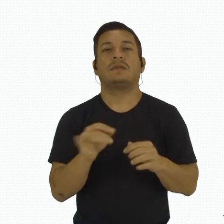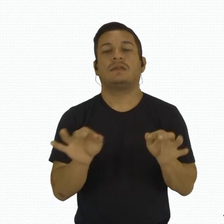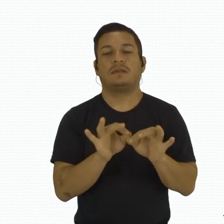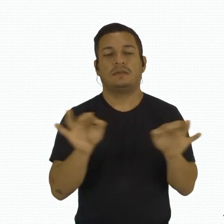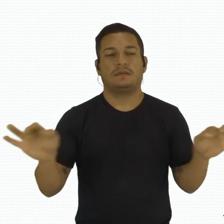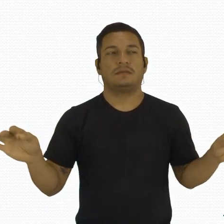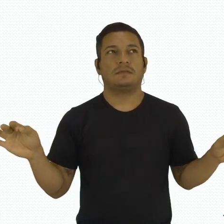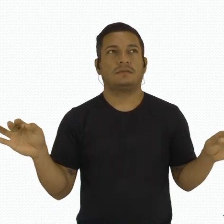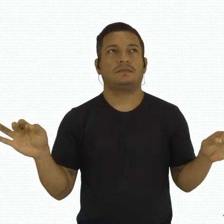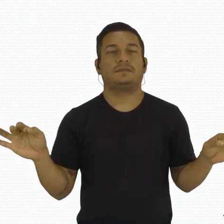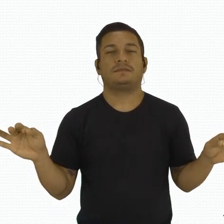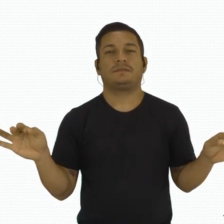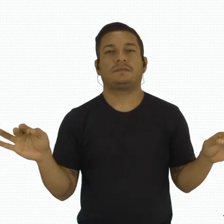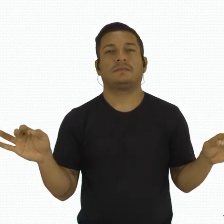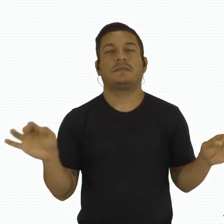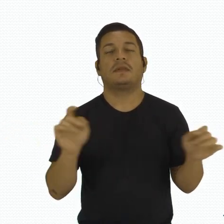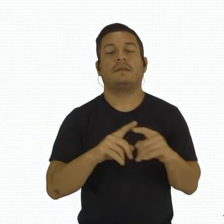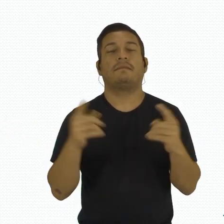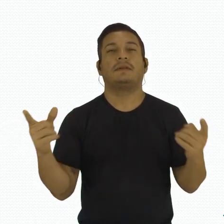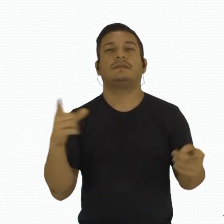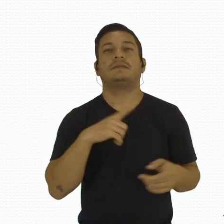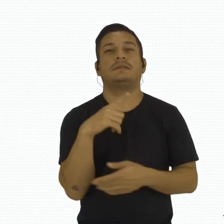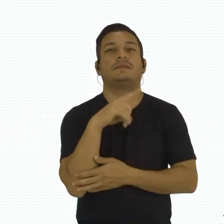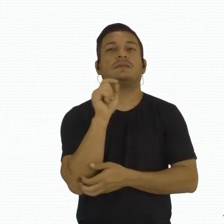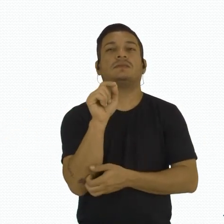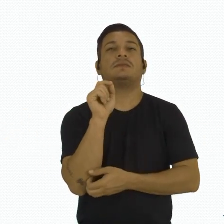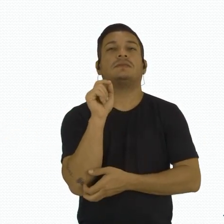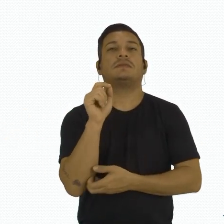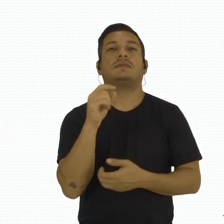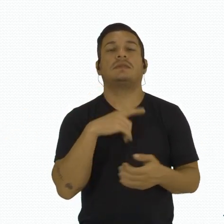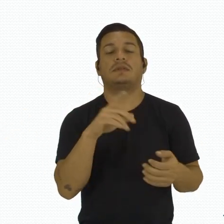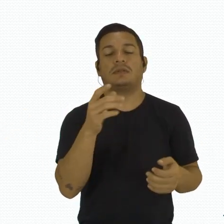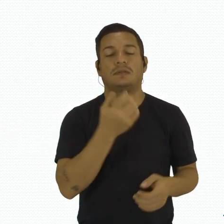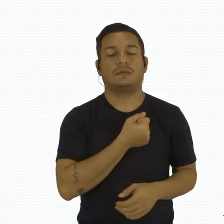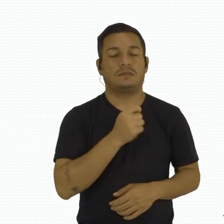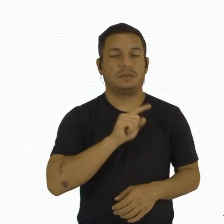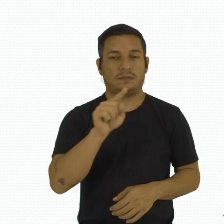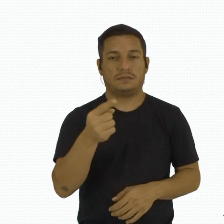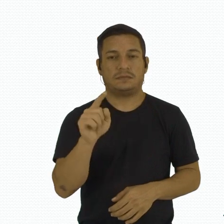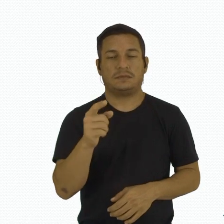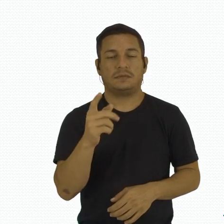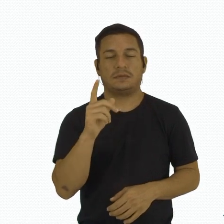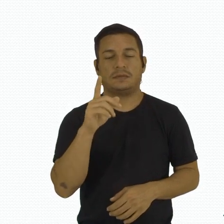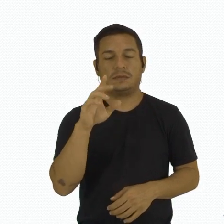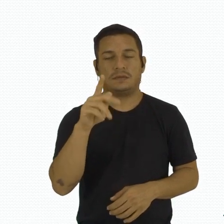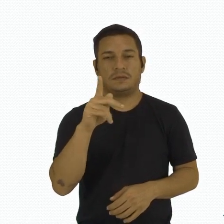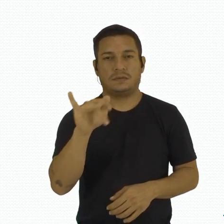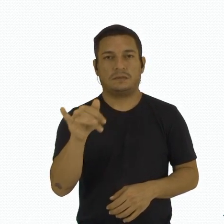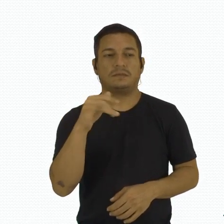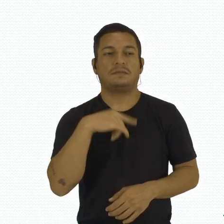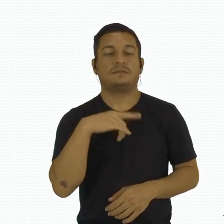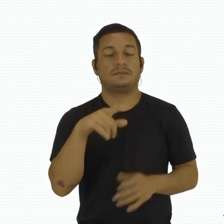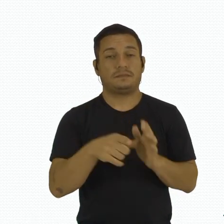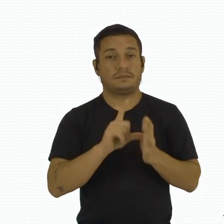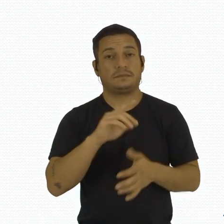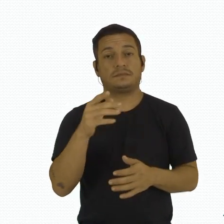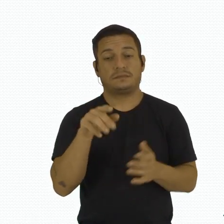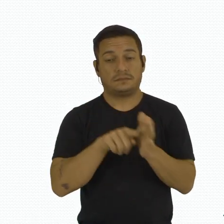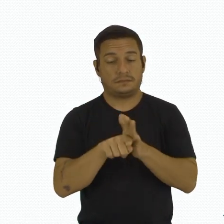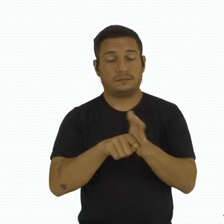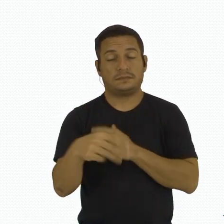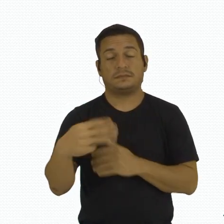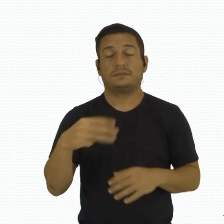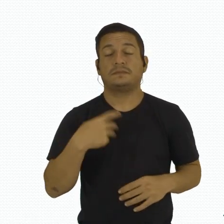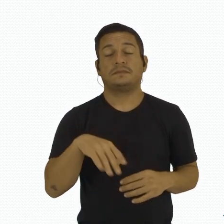medidas, né, mais eles iam obtendo casas decimais para o número π. Anos depois, né, os matemáticos provaram que o número π de fato